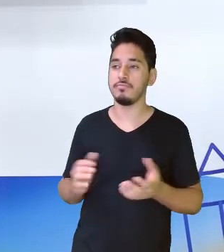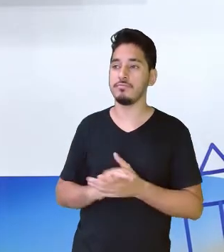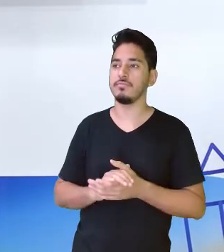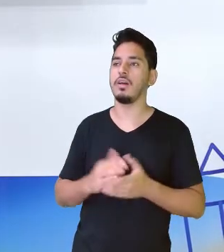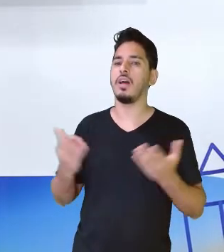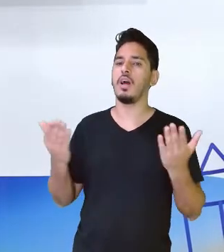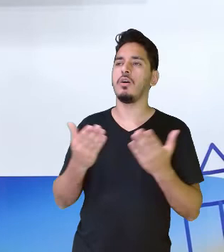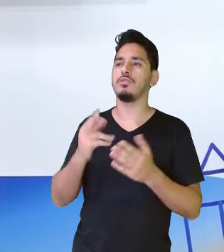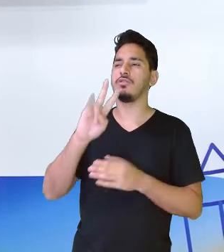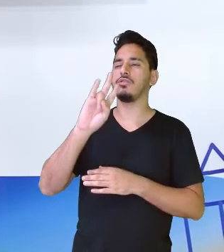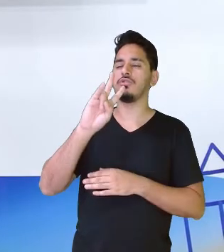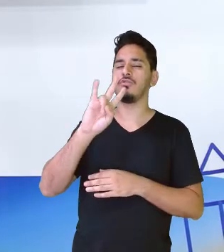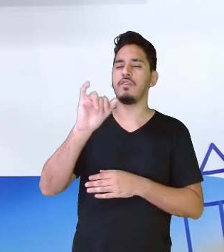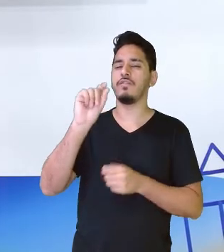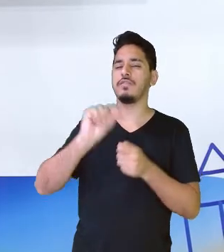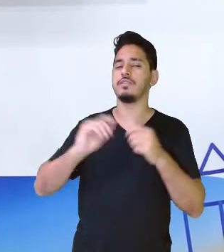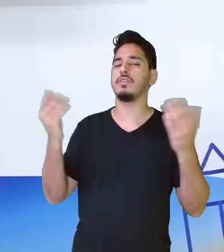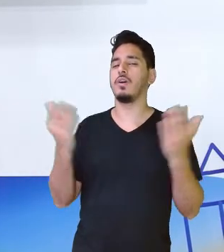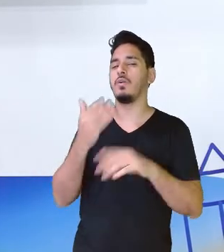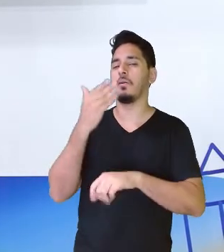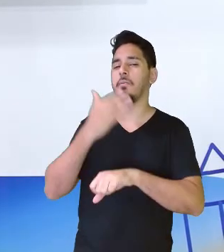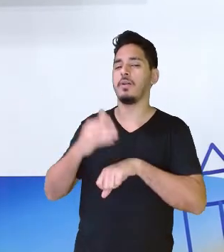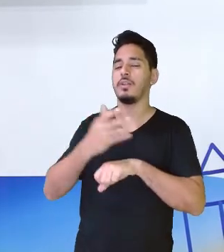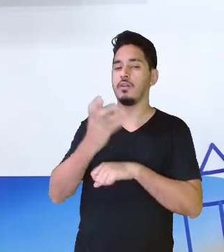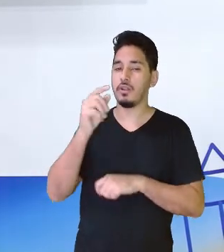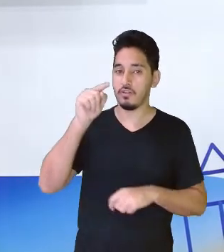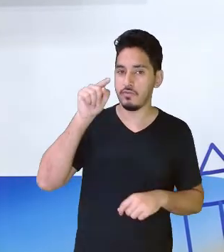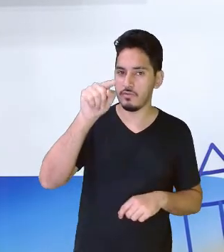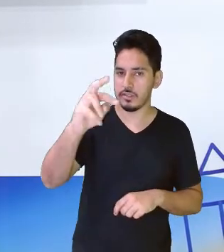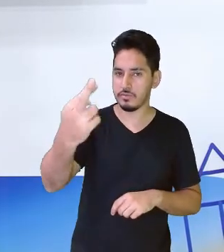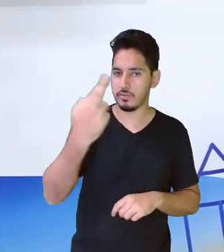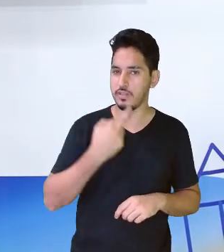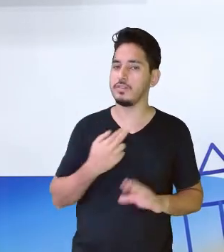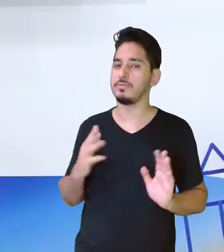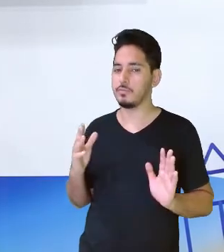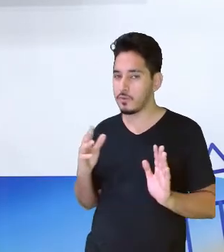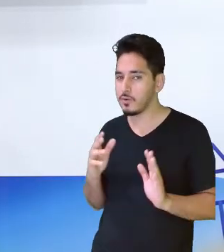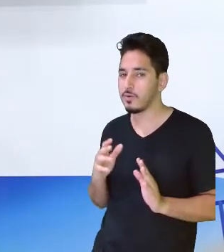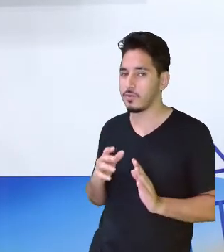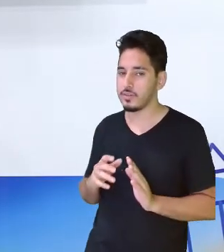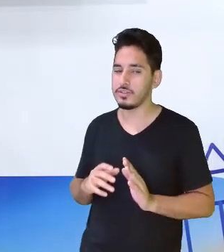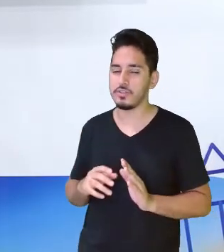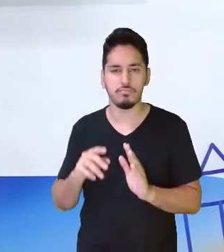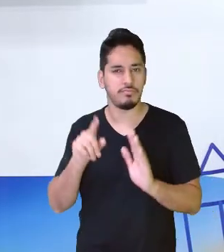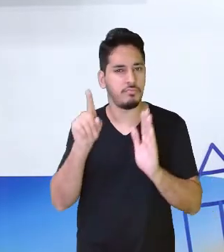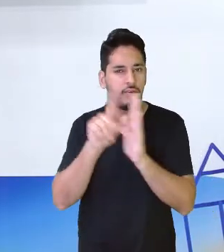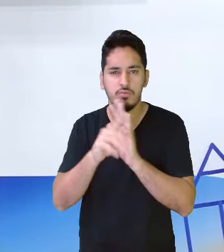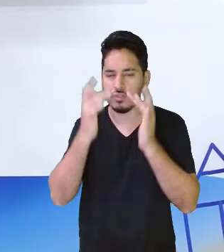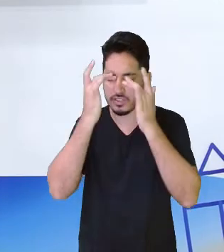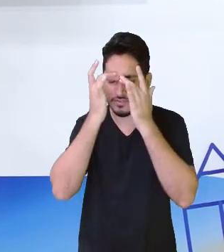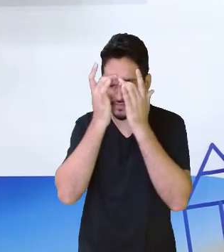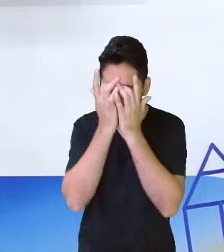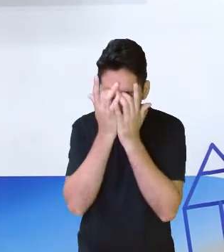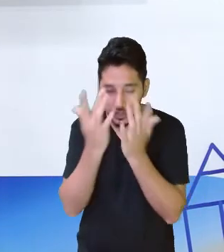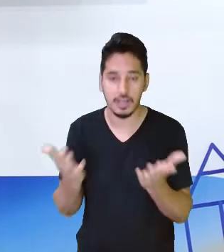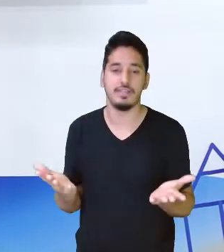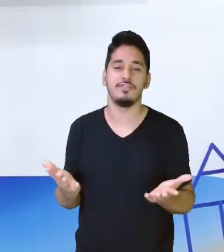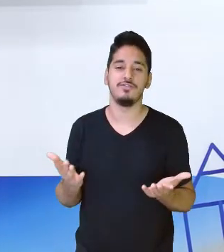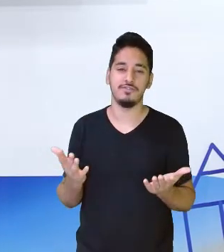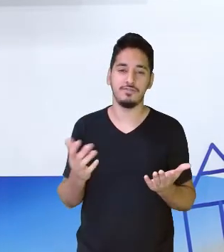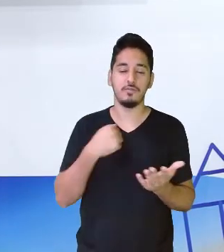uma prática aqui, eu quero que você me responda. Questão fácil para a